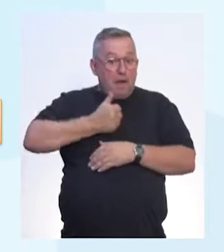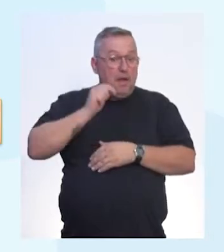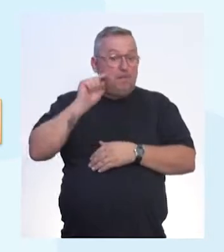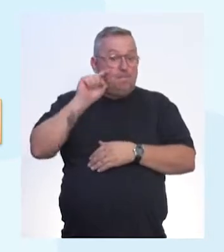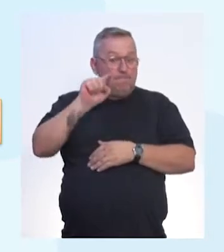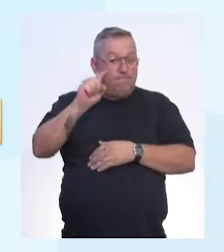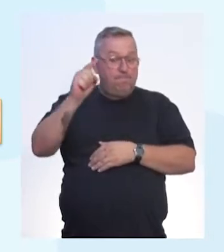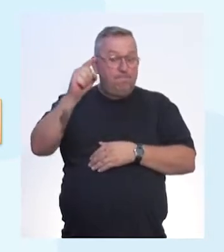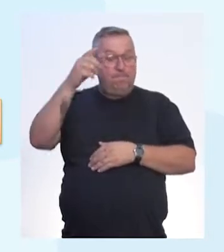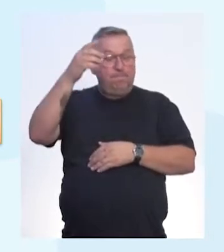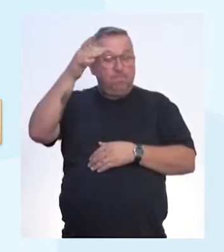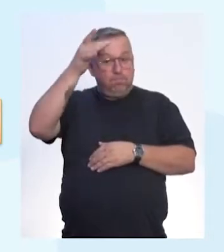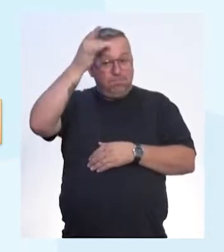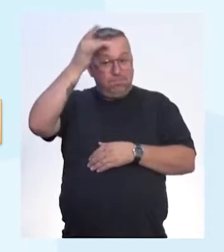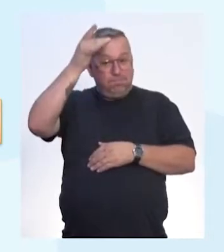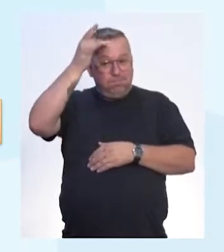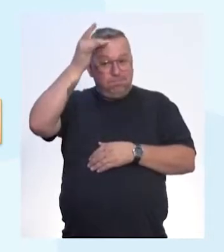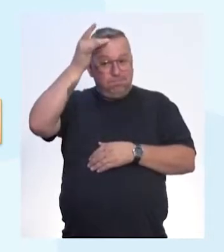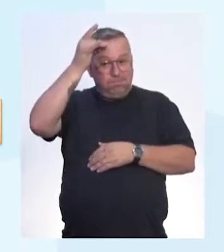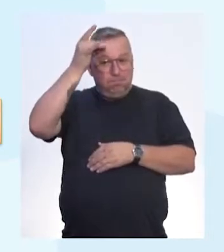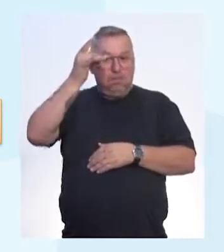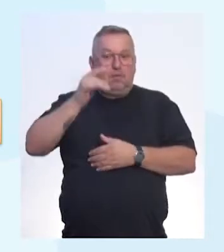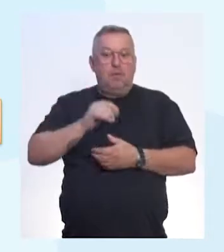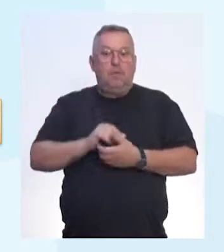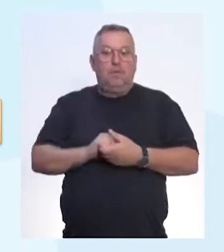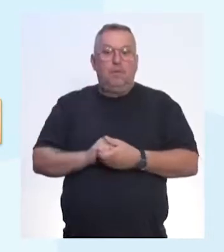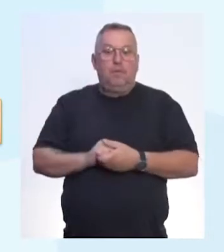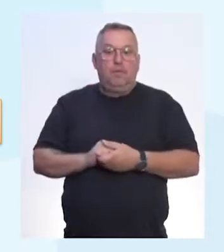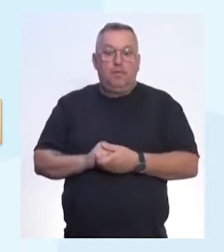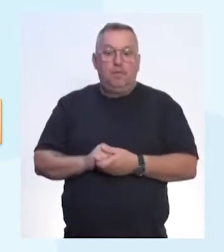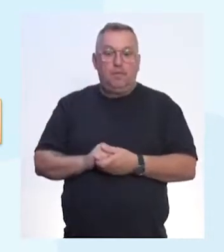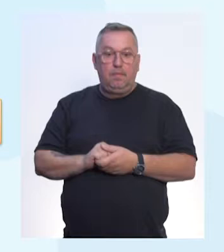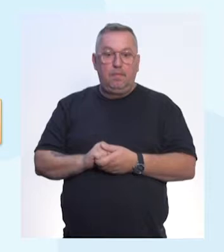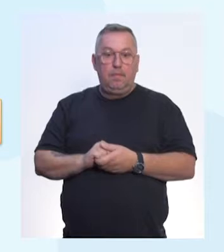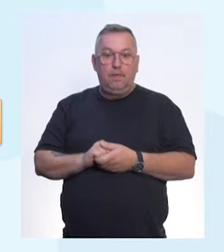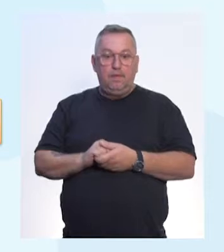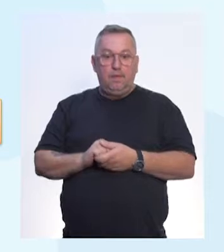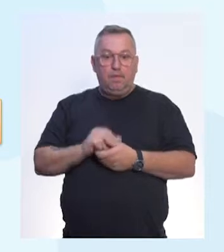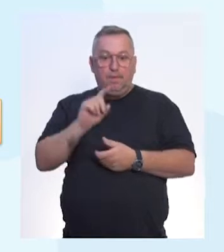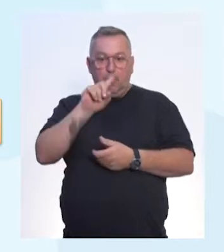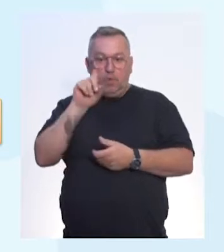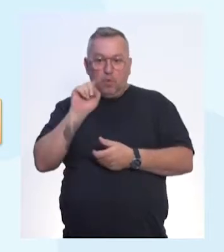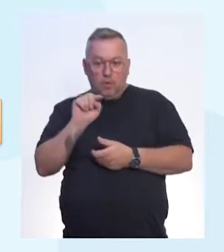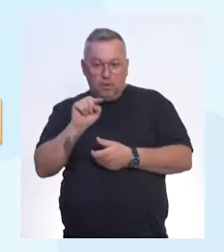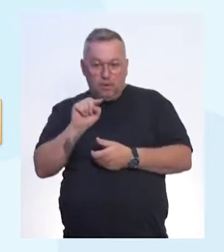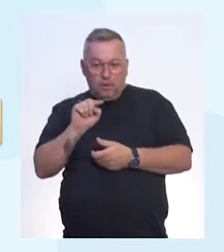essa informação. Correto? Então, incógnita x e y.